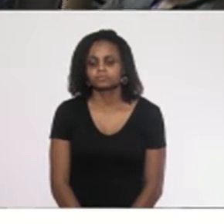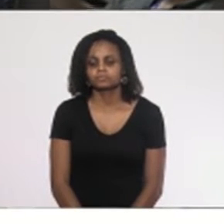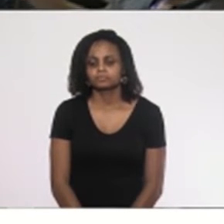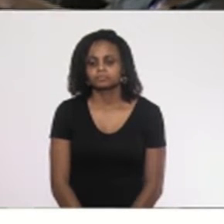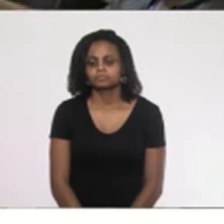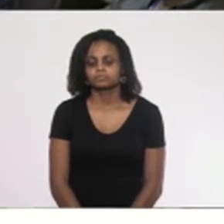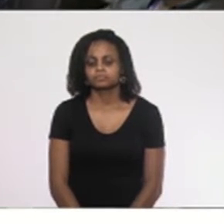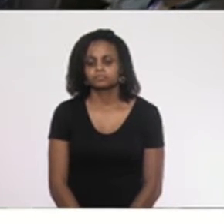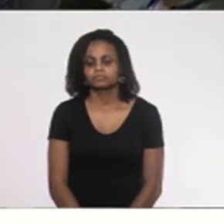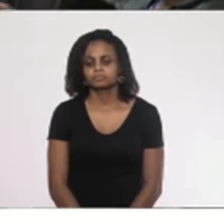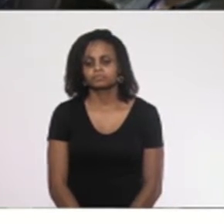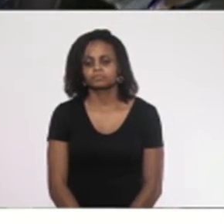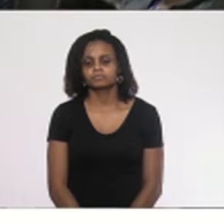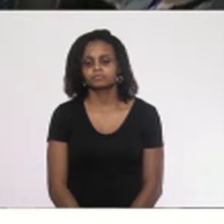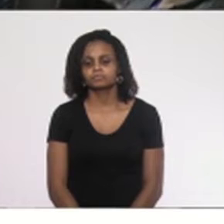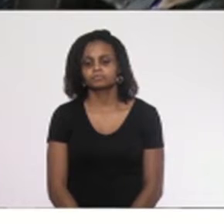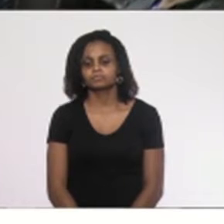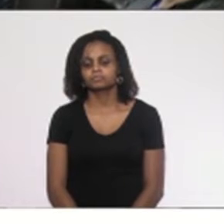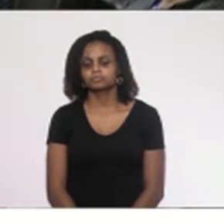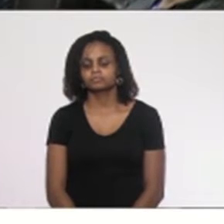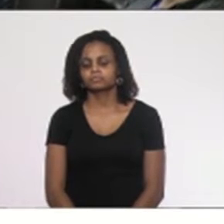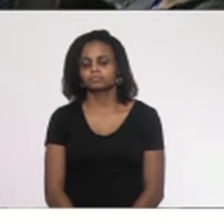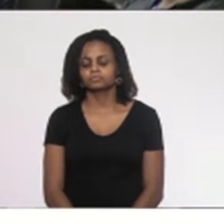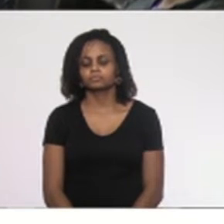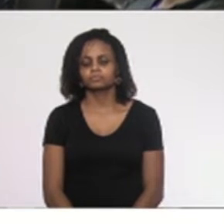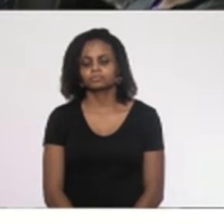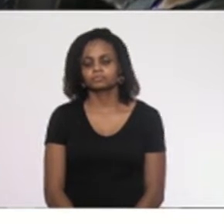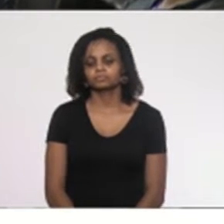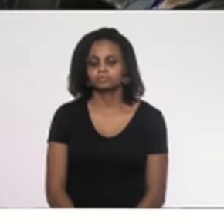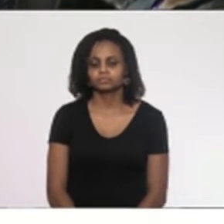Não, de Luiz Paulo não. Não, Luiz Paulo já